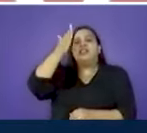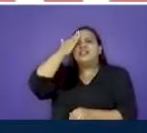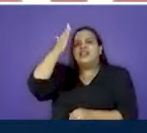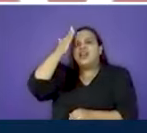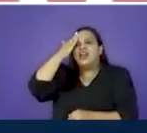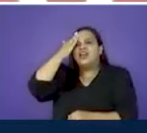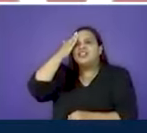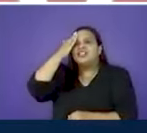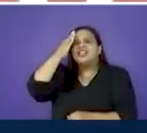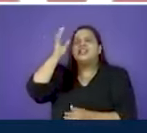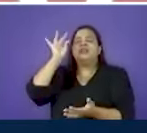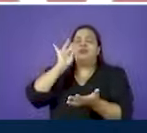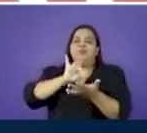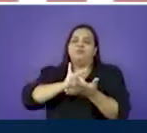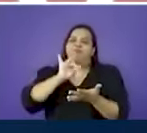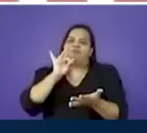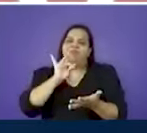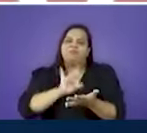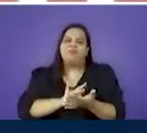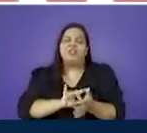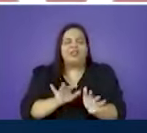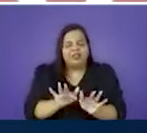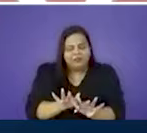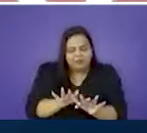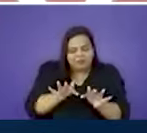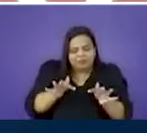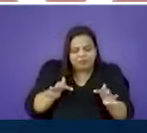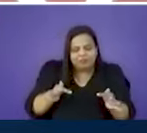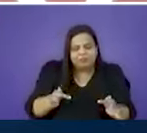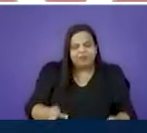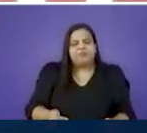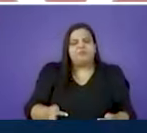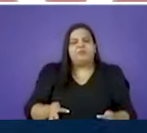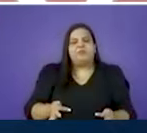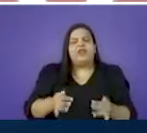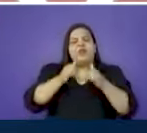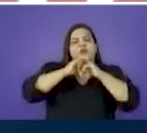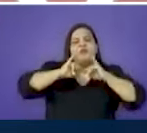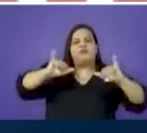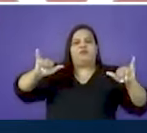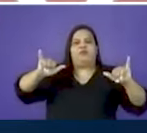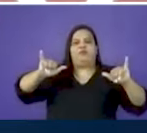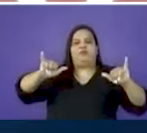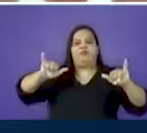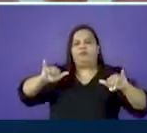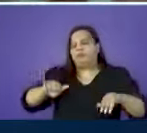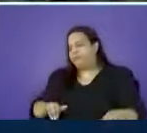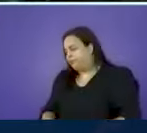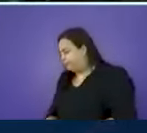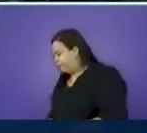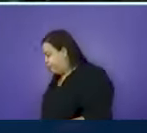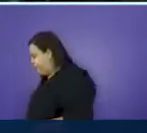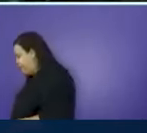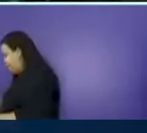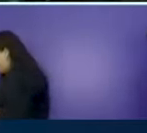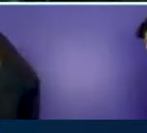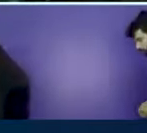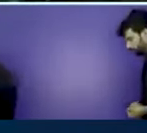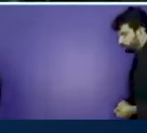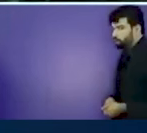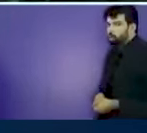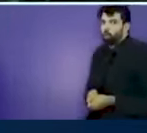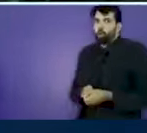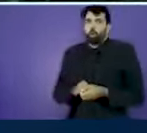é sinceramente e humildemente confessado. A confissão